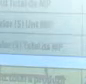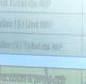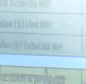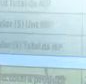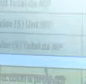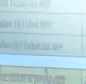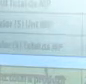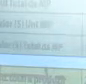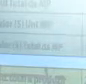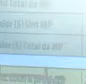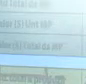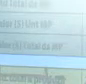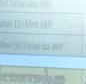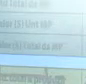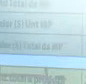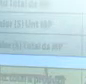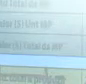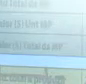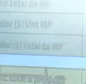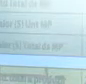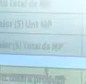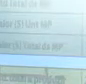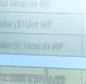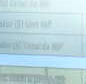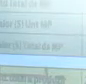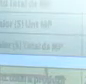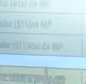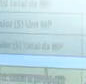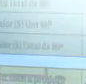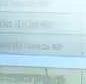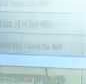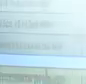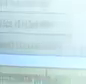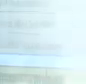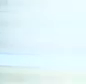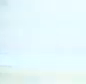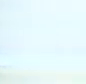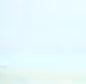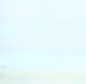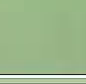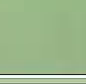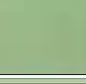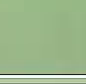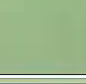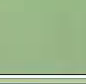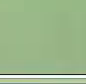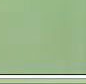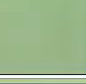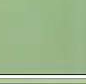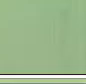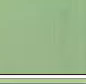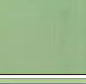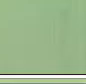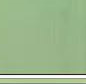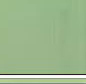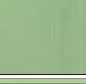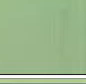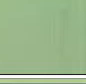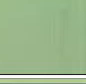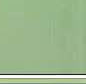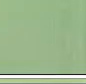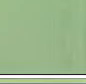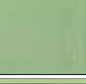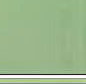ele é composto por 3 matérias-primas. Então, 3 vezes 1.067, eu vou